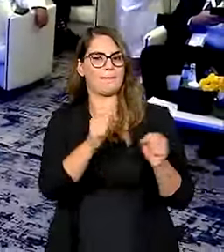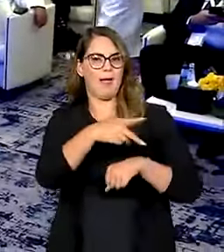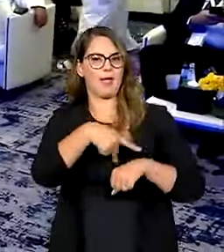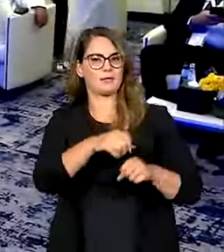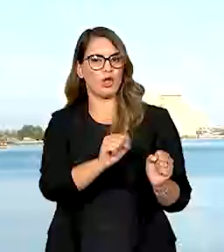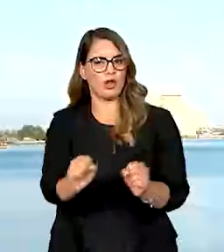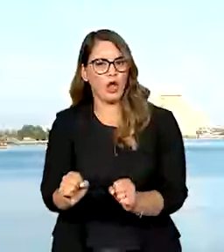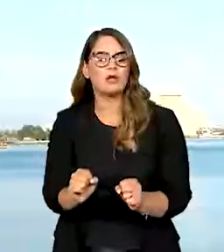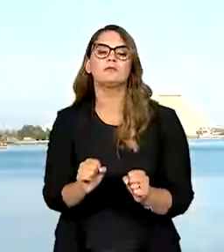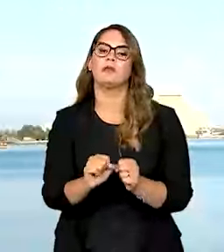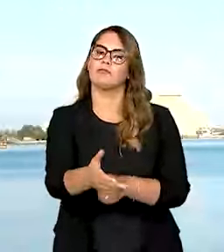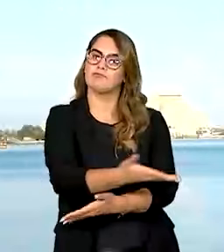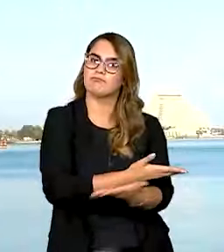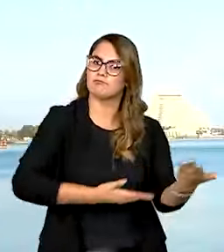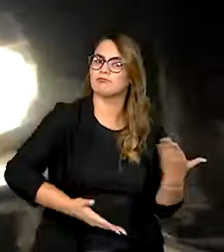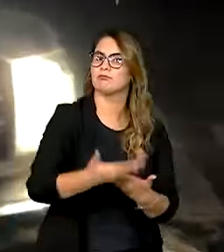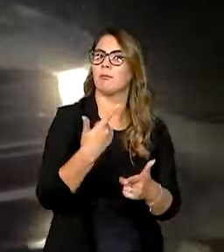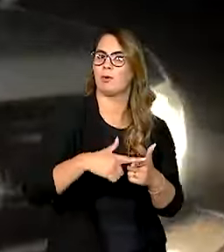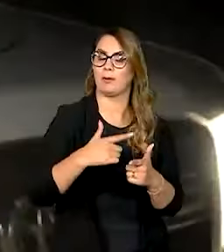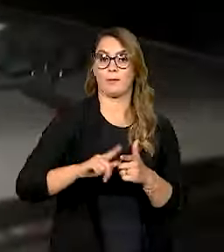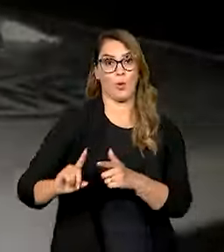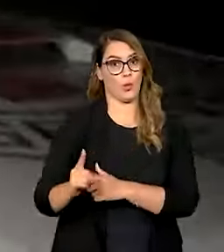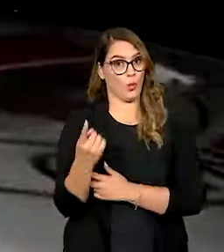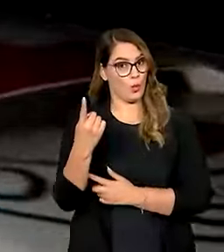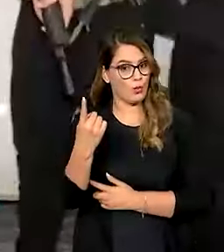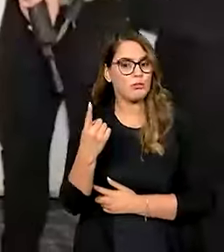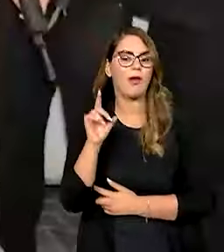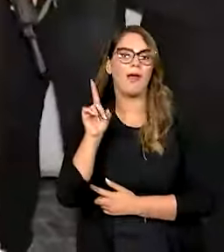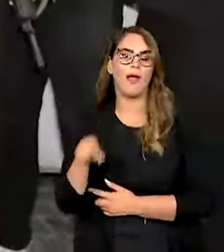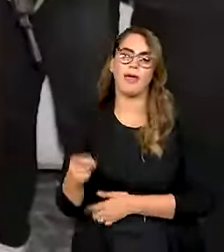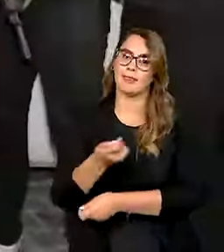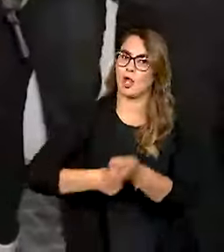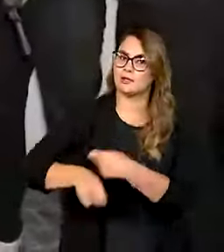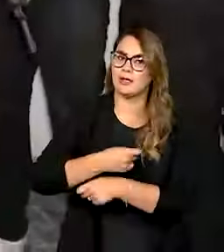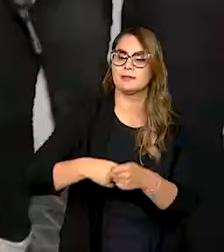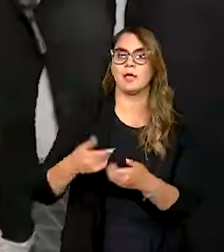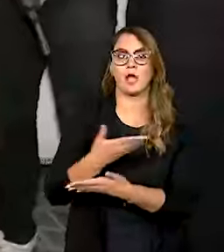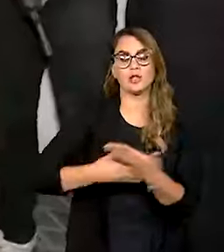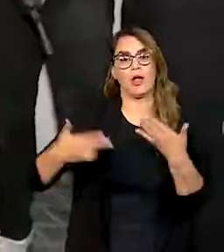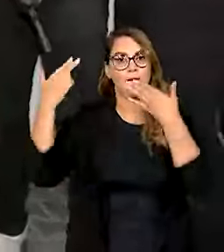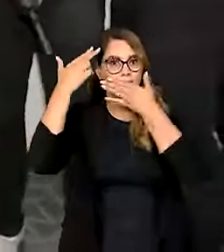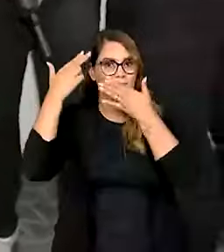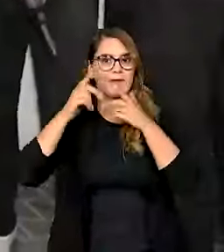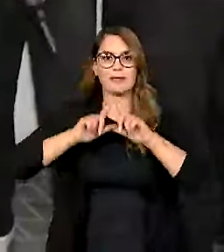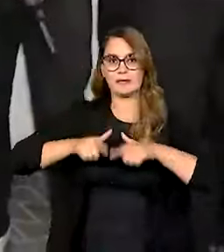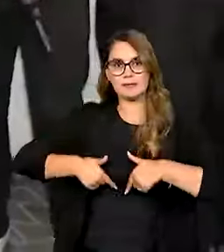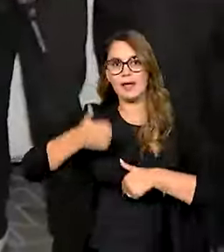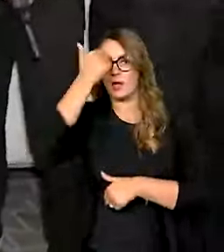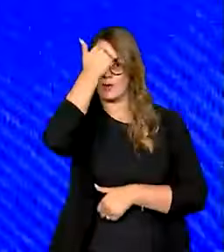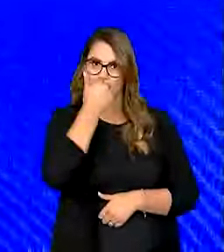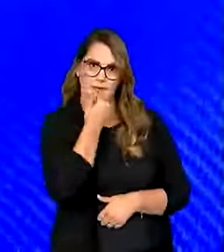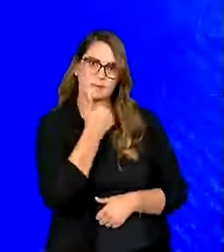e habilmente mediar conflitos. Um deles, e bem sucedido, foi a negociação da troca de reféns entre Israel e o